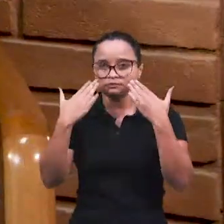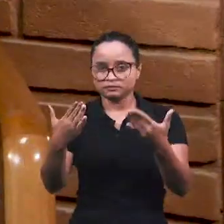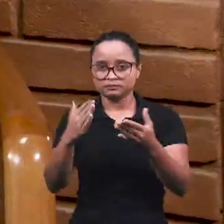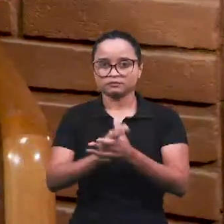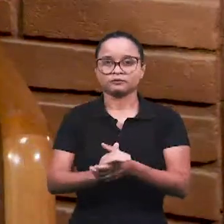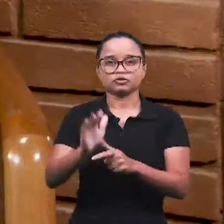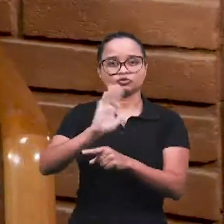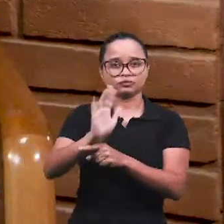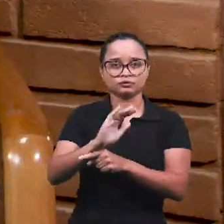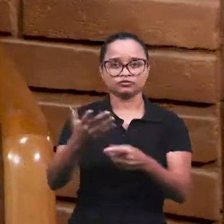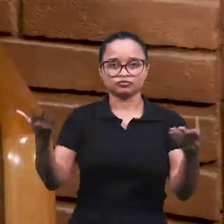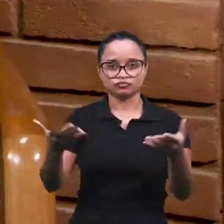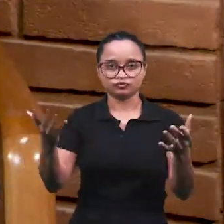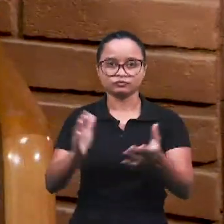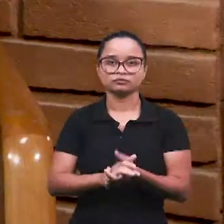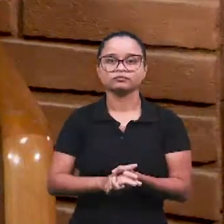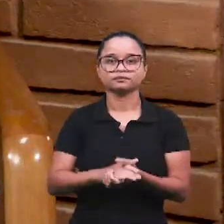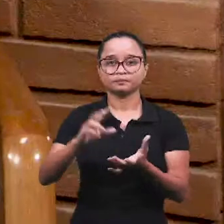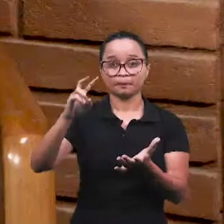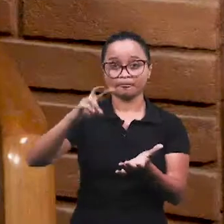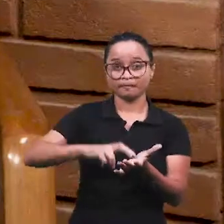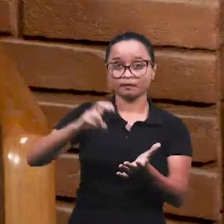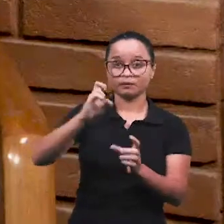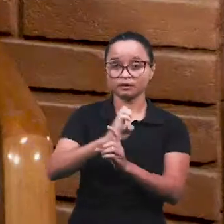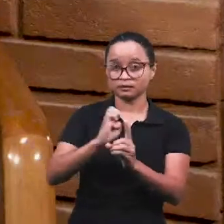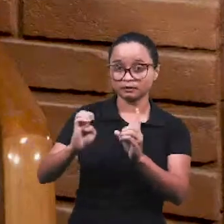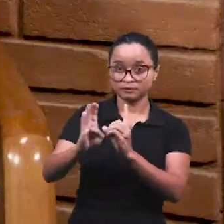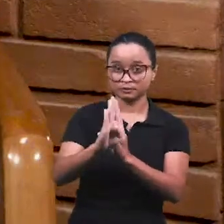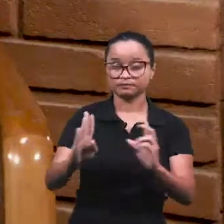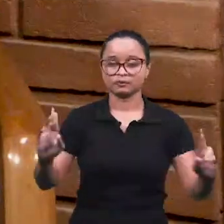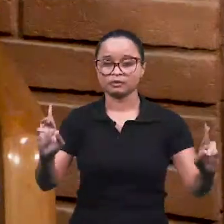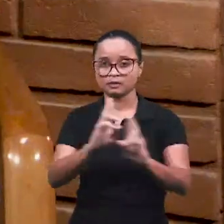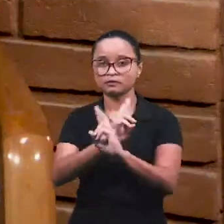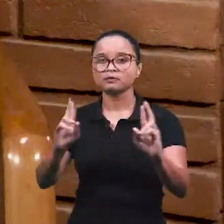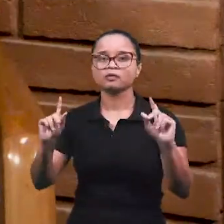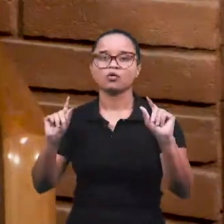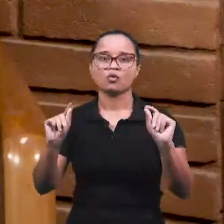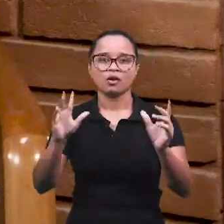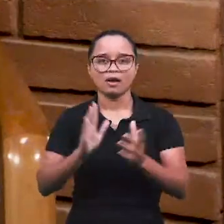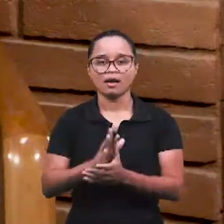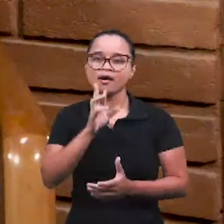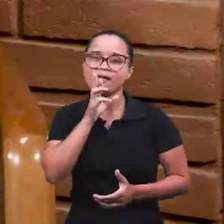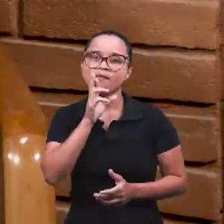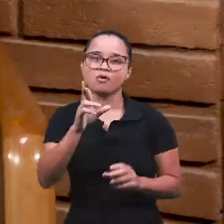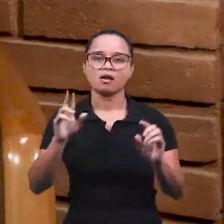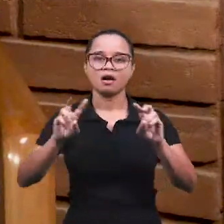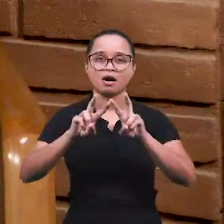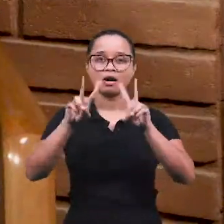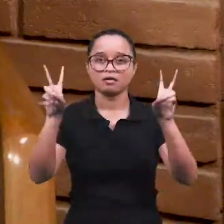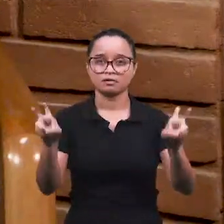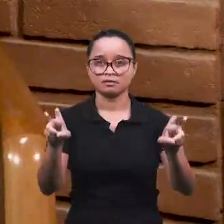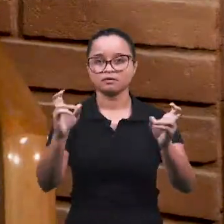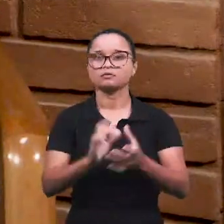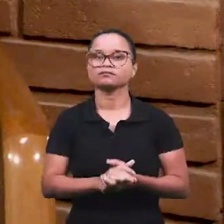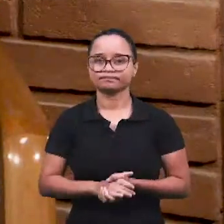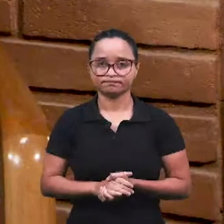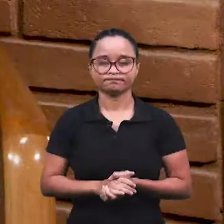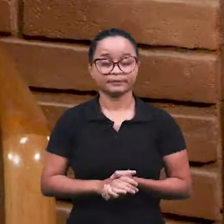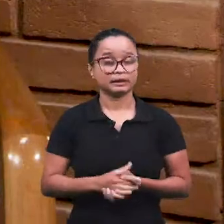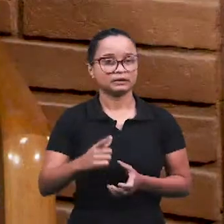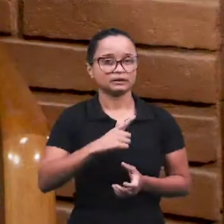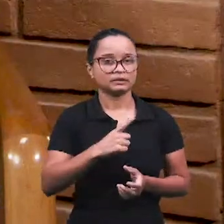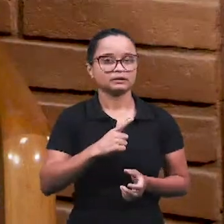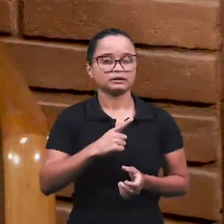nossa apresentação dos vídeos nesta manhã da Escola Bíblica Dominical, relacionados às respostas sobre o assunto, que